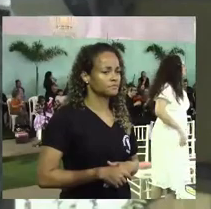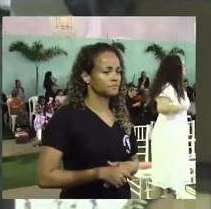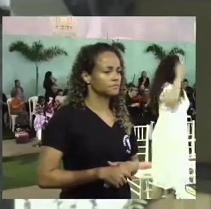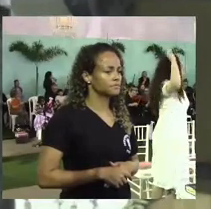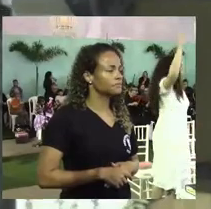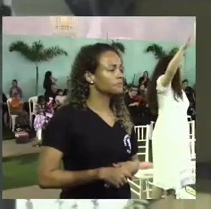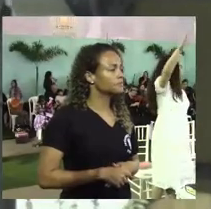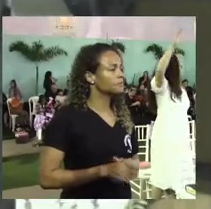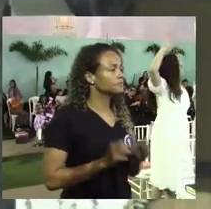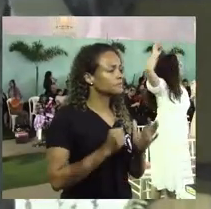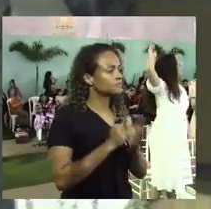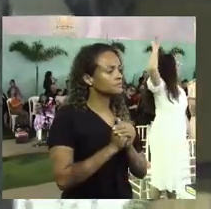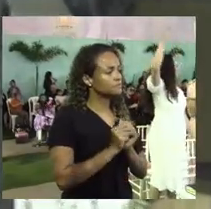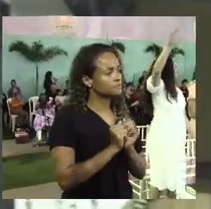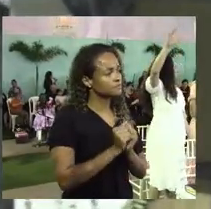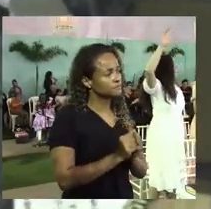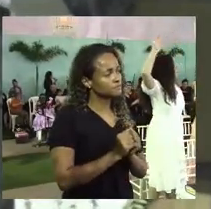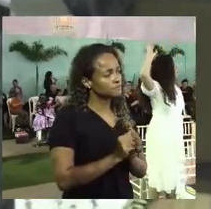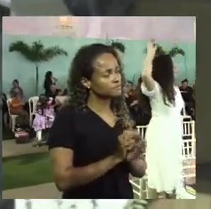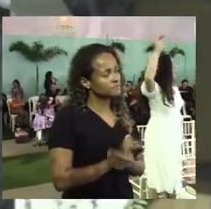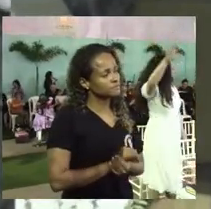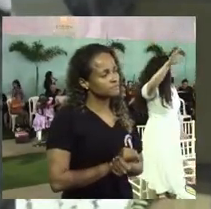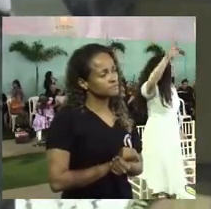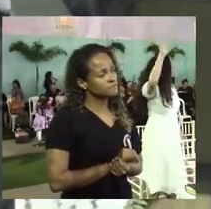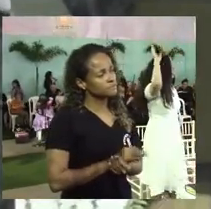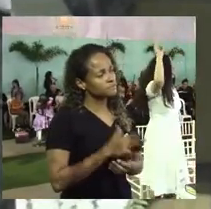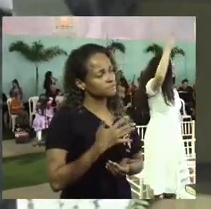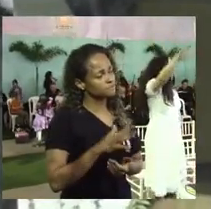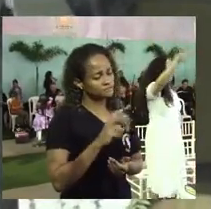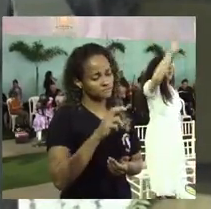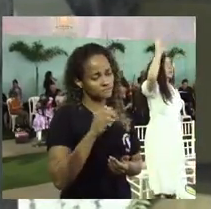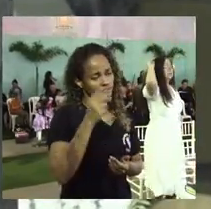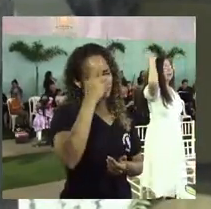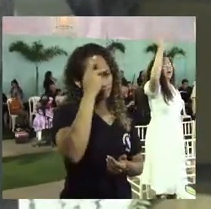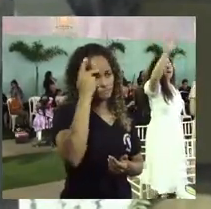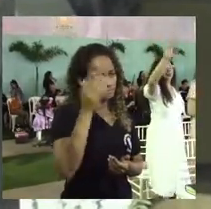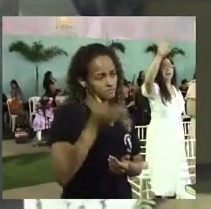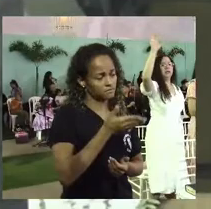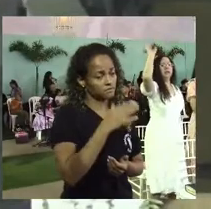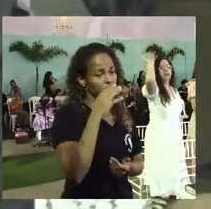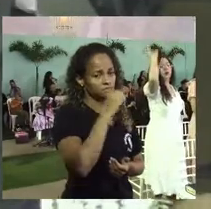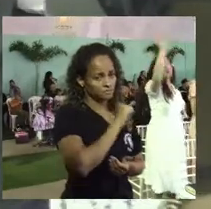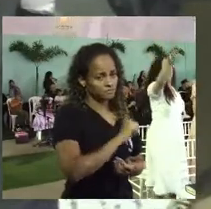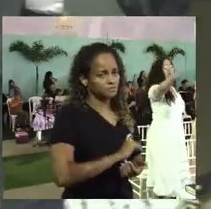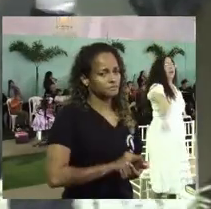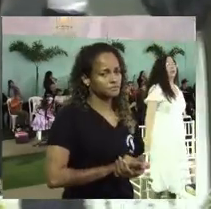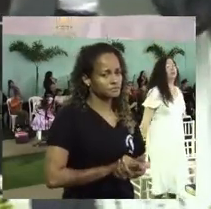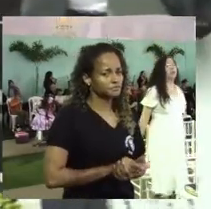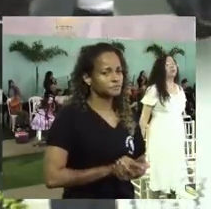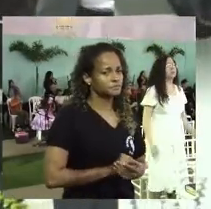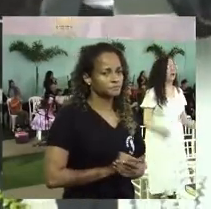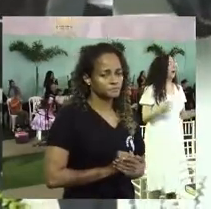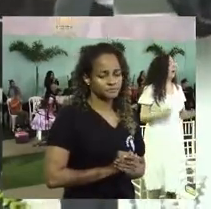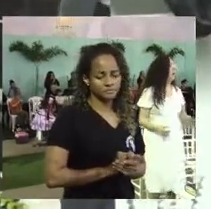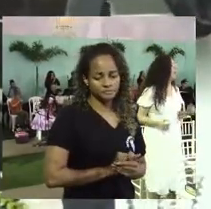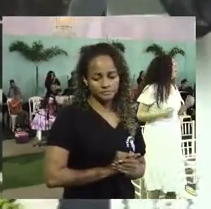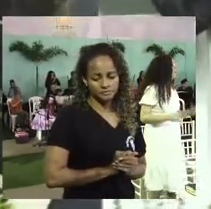Ore com ele irmãos eu quero uns 50 irmãos ali por favor rápido sigo de oração